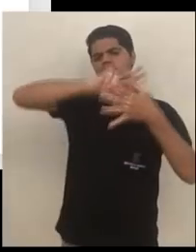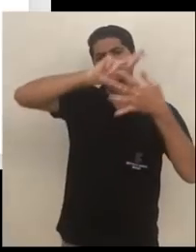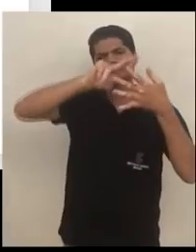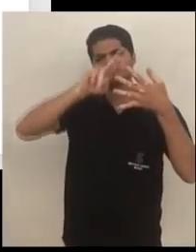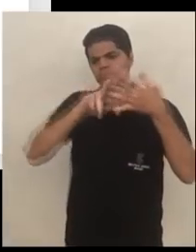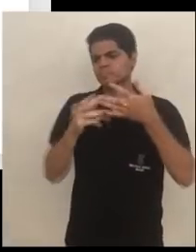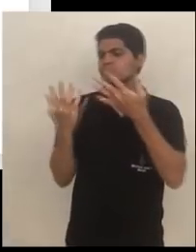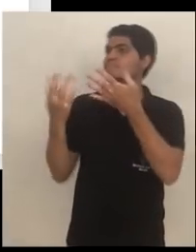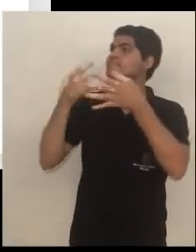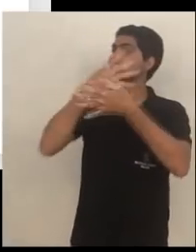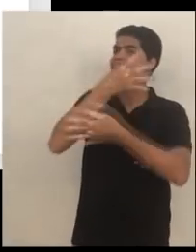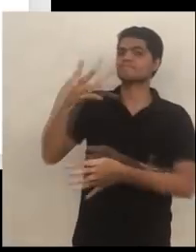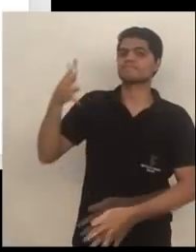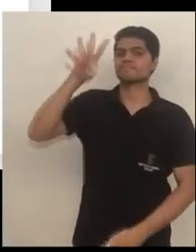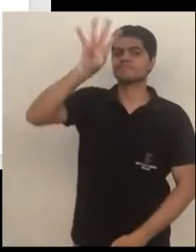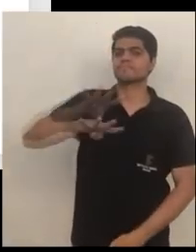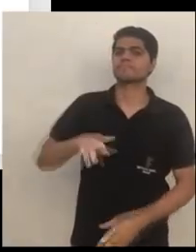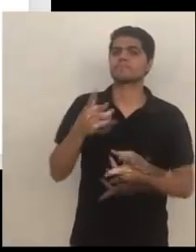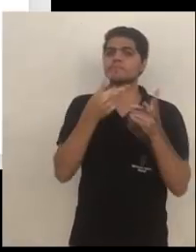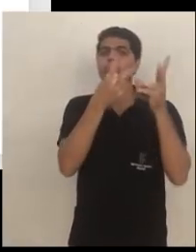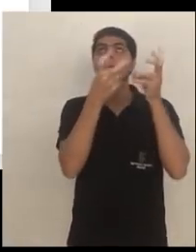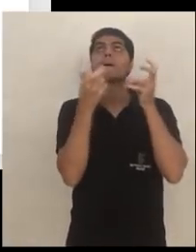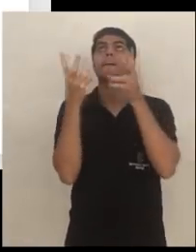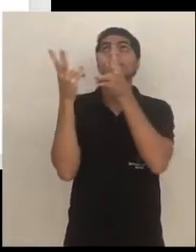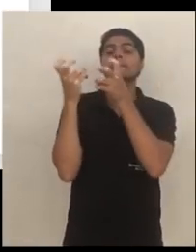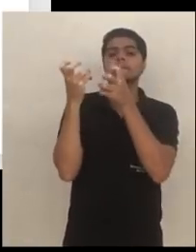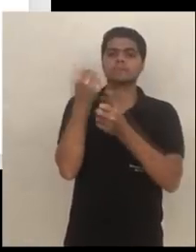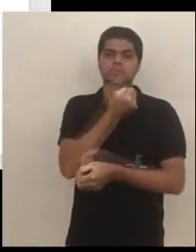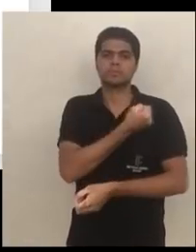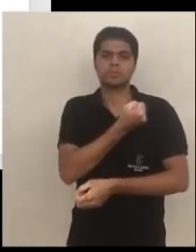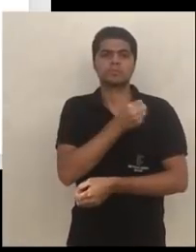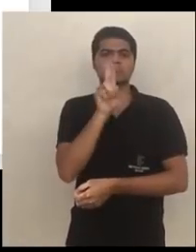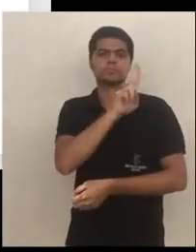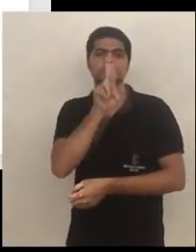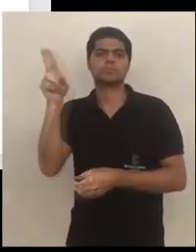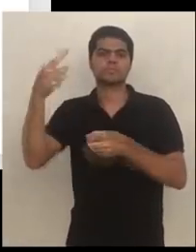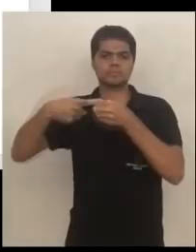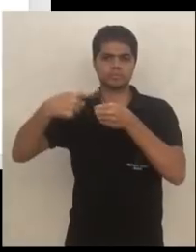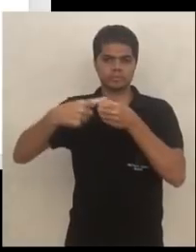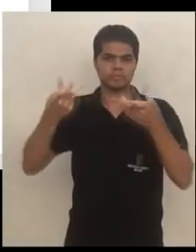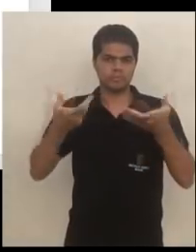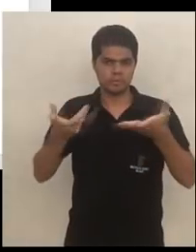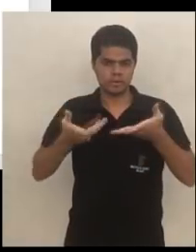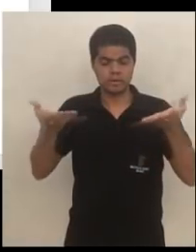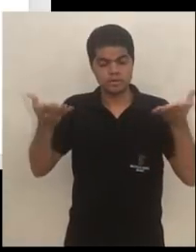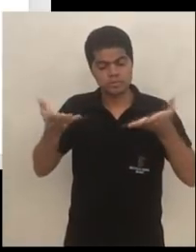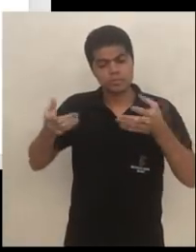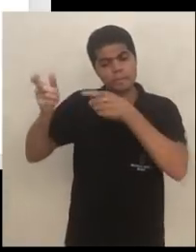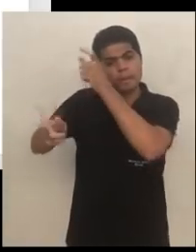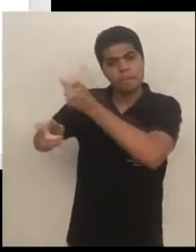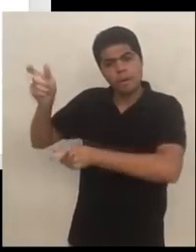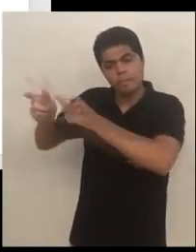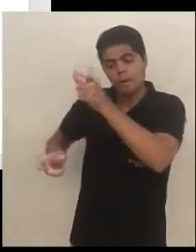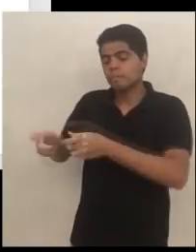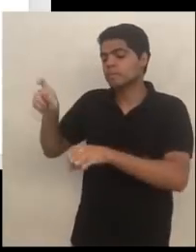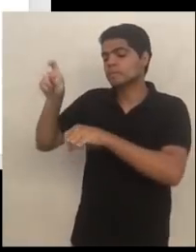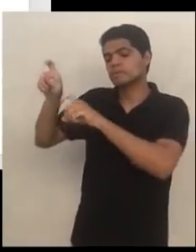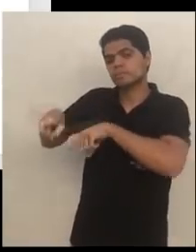região metropolitana de Salvador 2. Então esse é o número de agricultores que hoje são certificados pela OPAC Rede Povos da